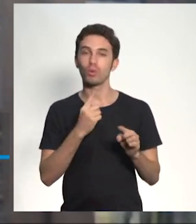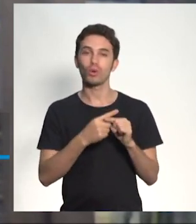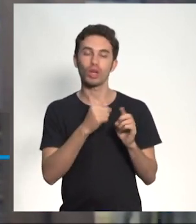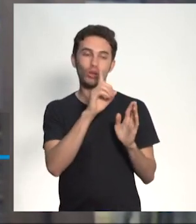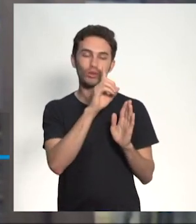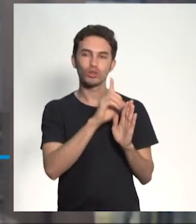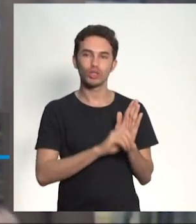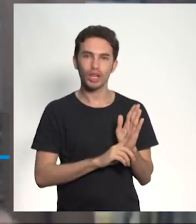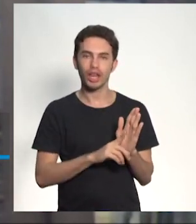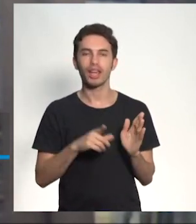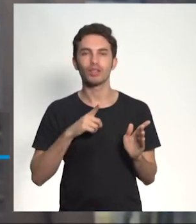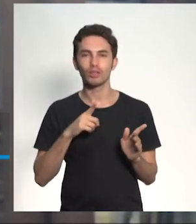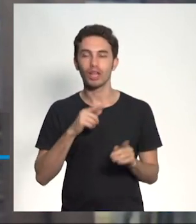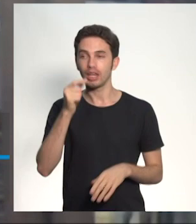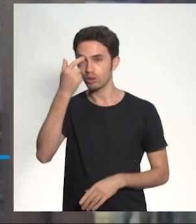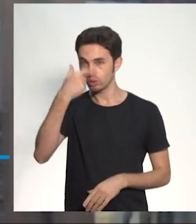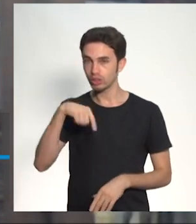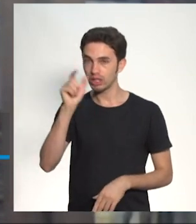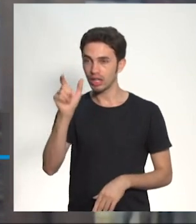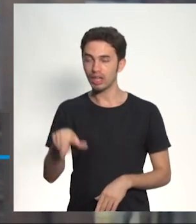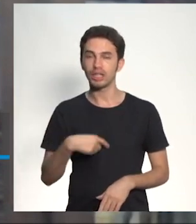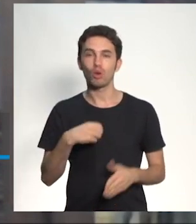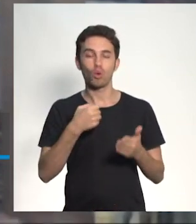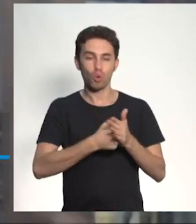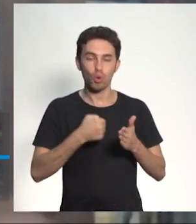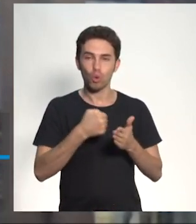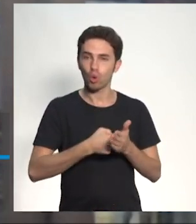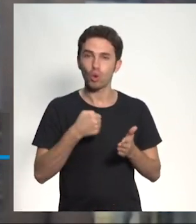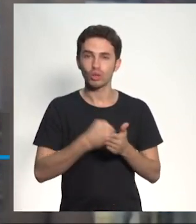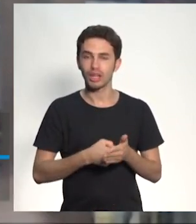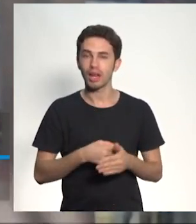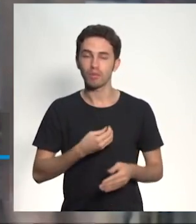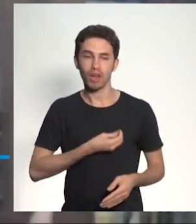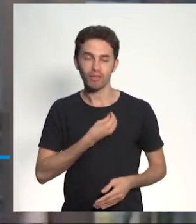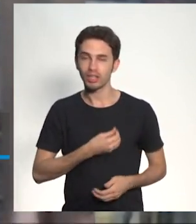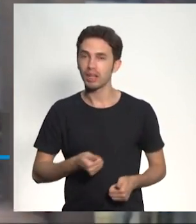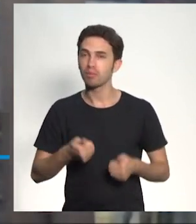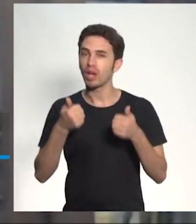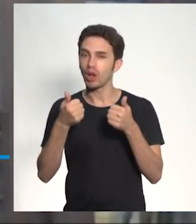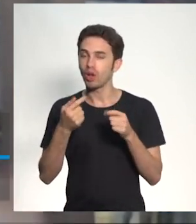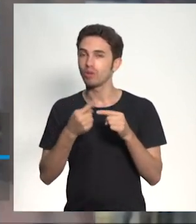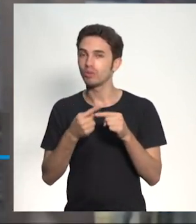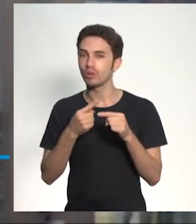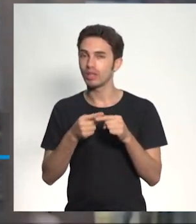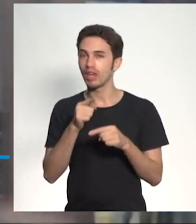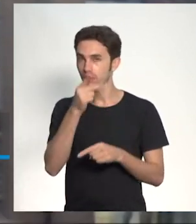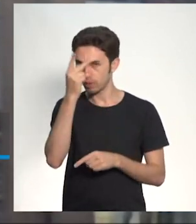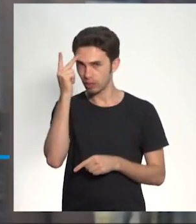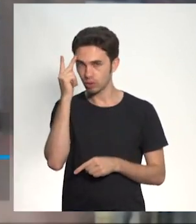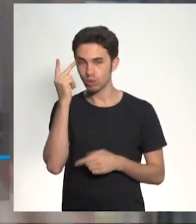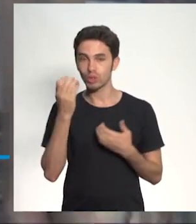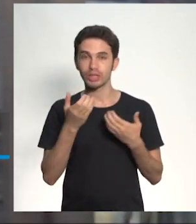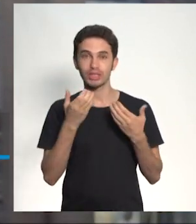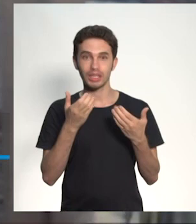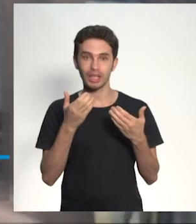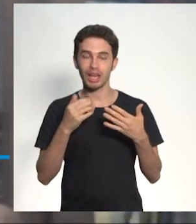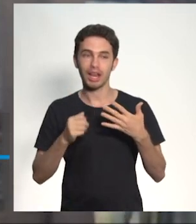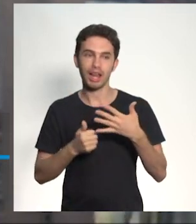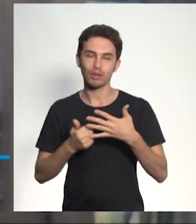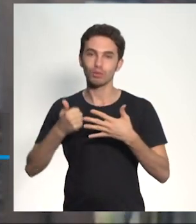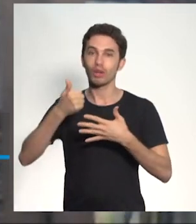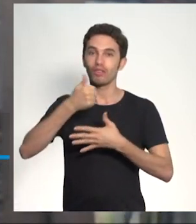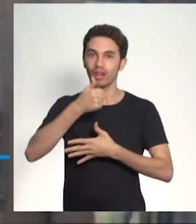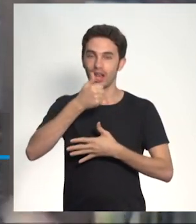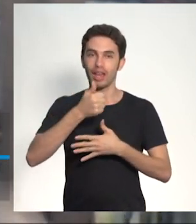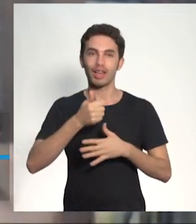organizarem e lutarem para ter uma vida melhor. Porque aqueles que querem conservar o seu status, né, de privilégios,